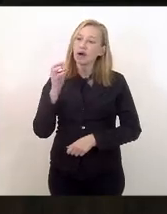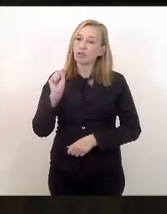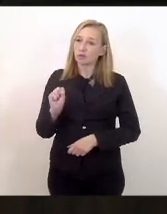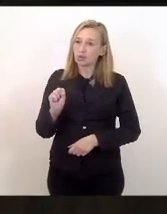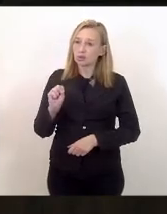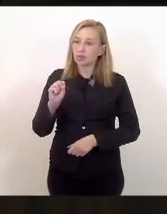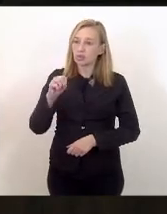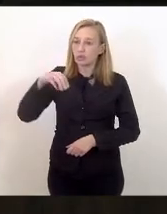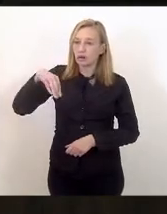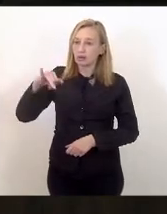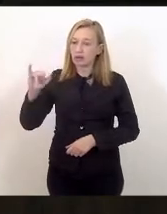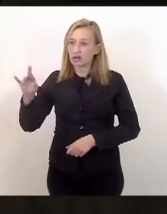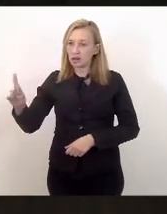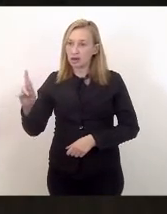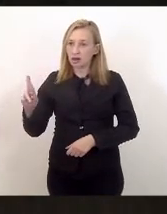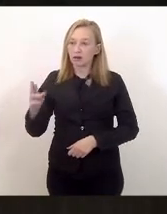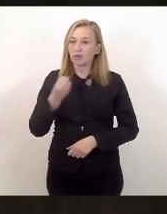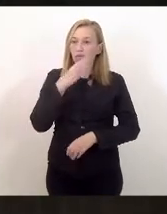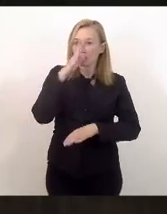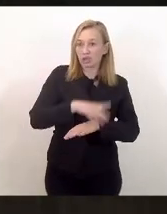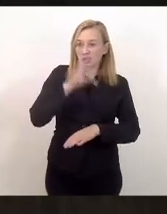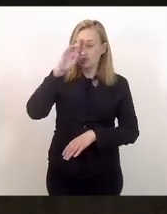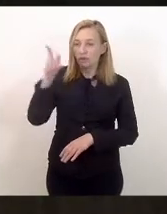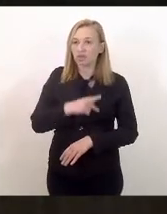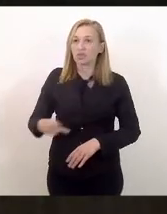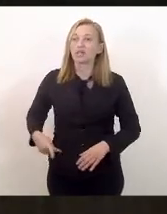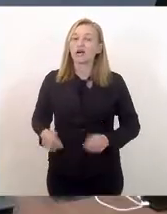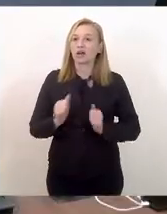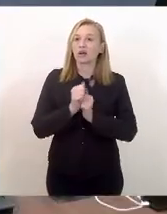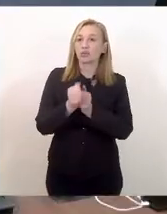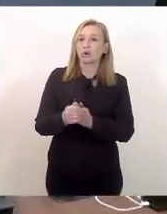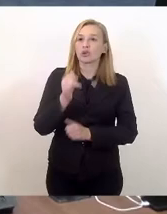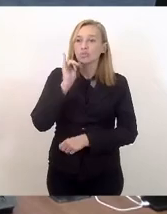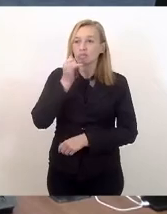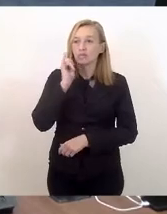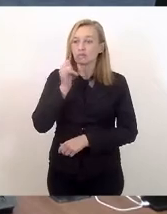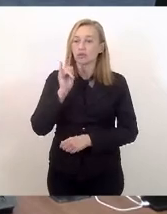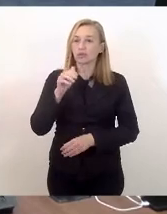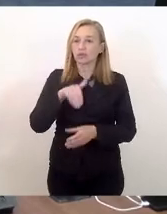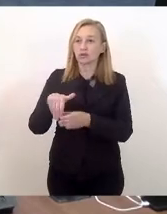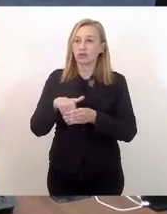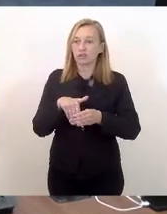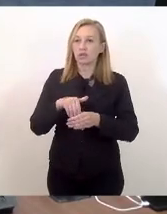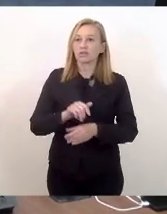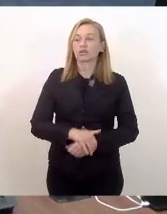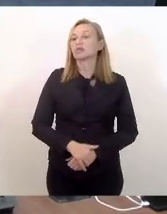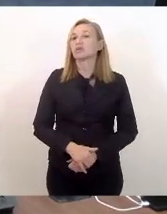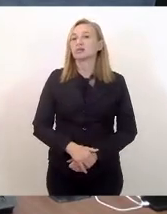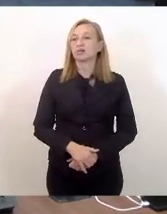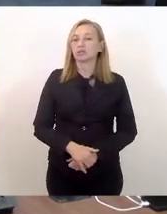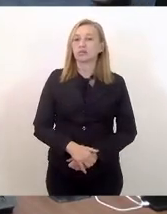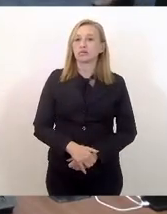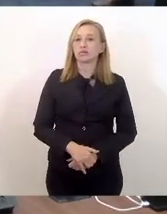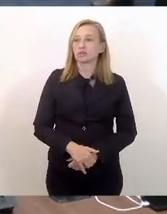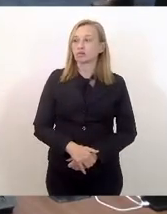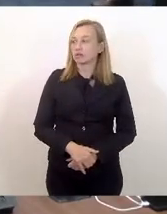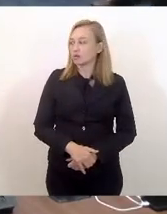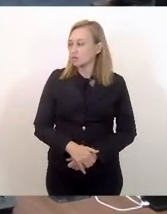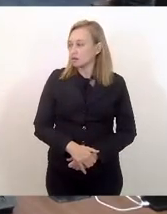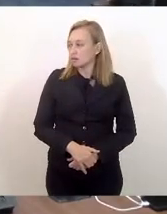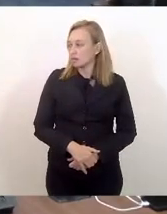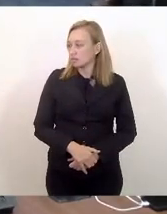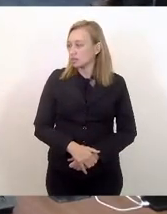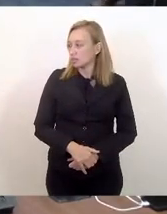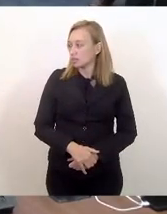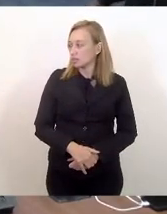Boa tarde, senhor presidente. Boa tarde à mesa. Acompanho o voto do relator. Que bom. Porra, cara. Se tem um cara que defendeu o governo aqui, é você.